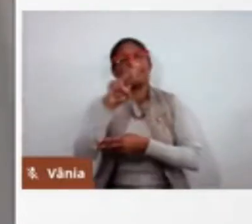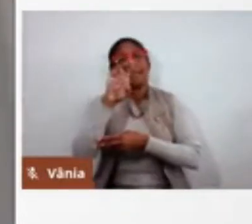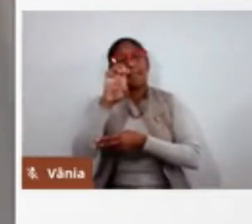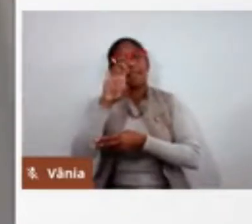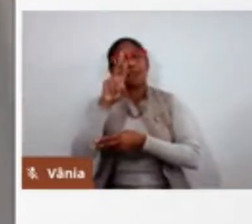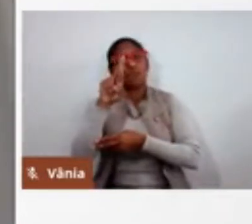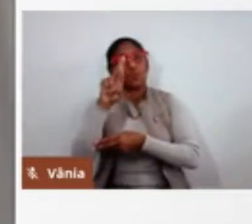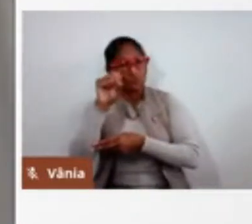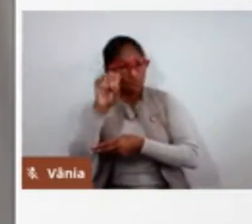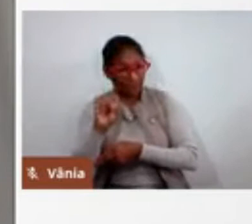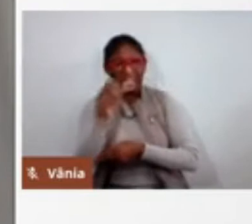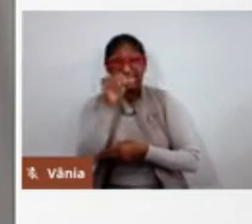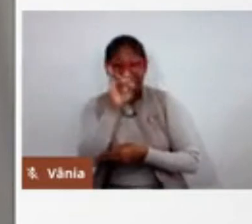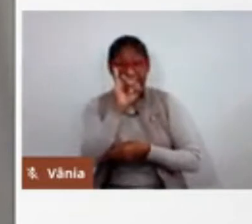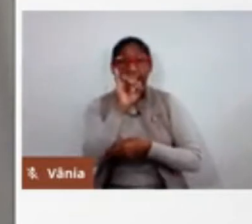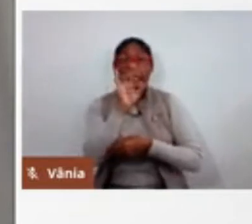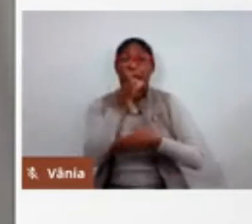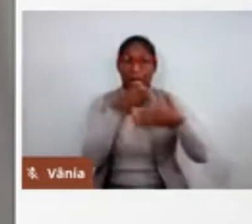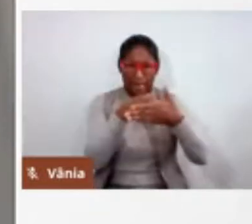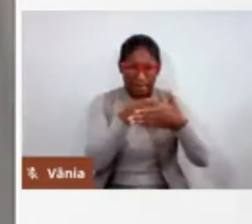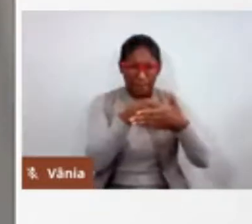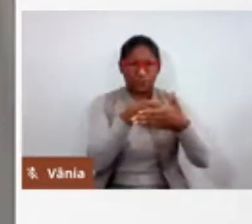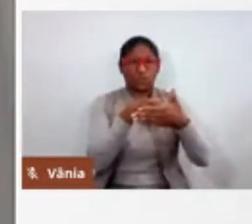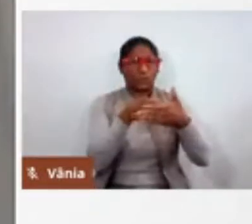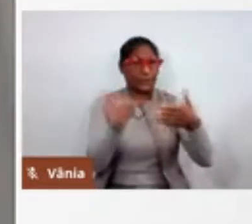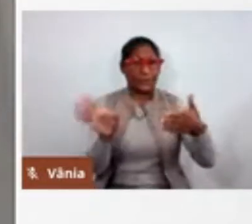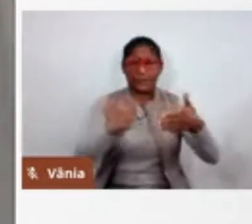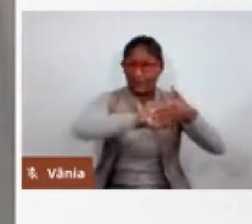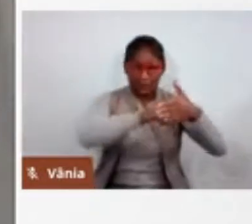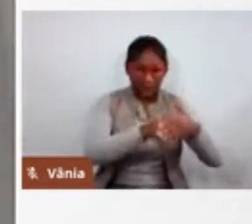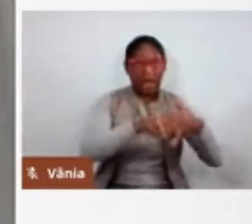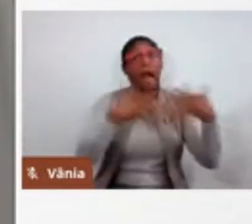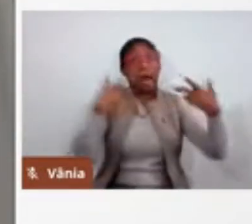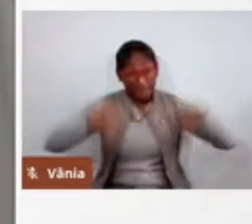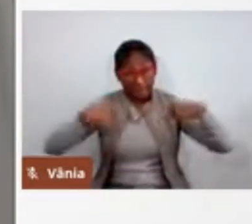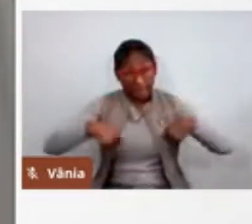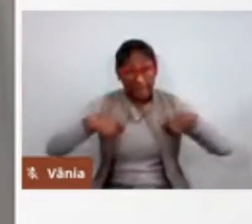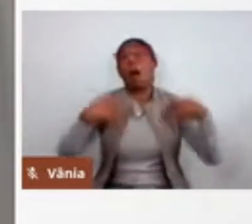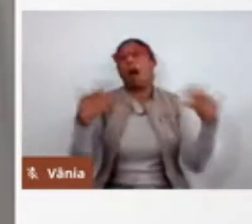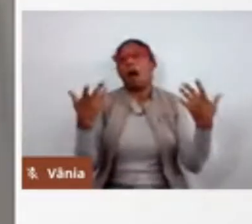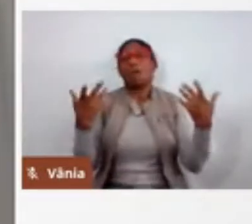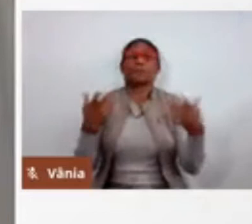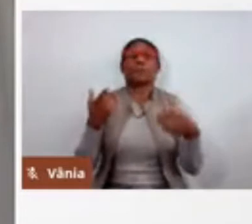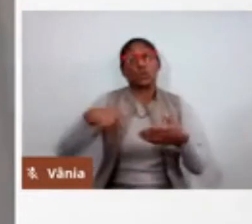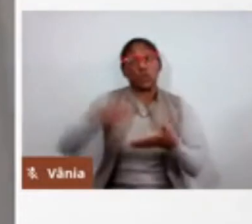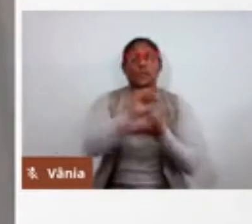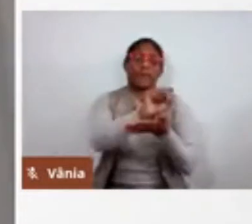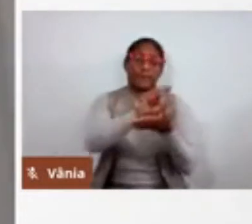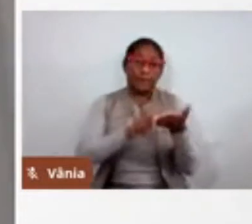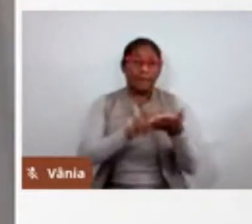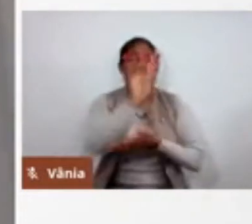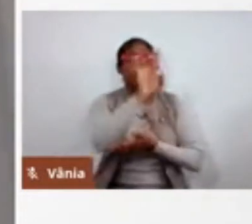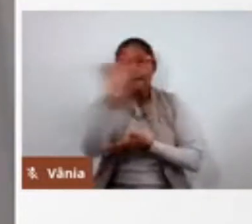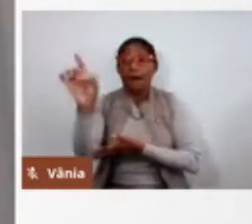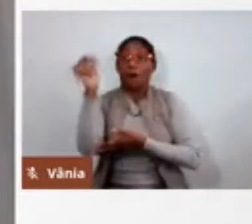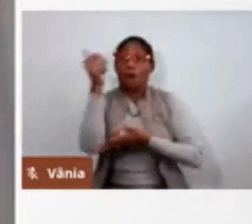estabeleçamos restrições às atividades econômicas se isso for efetivamente necessário. Nós analisamos vários indicadores e